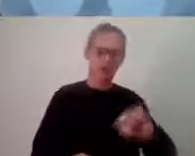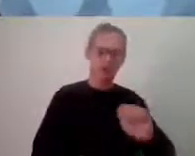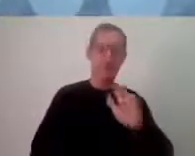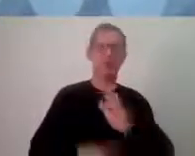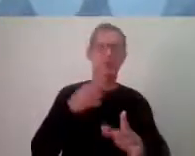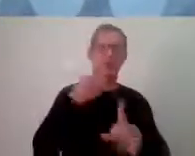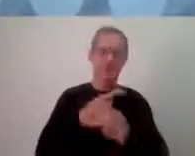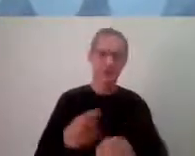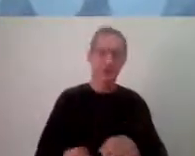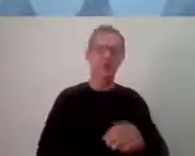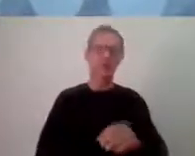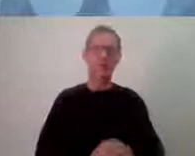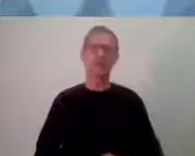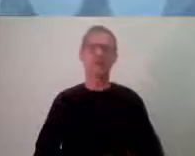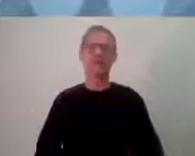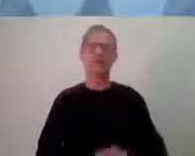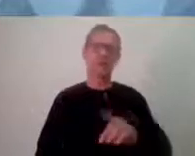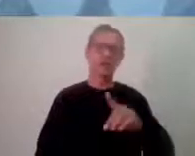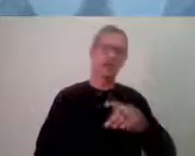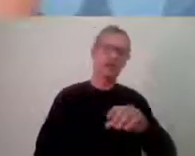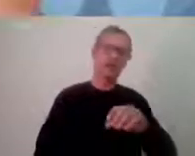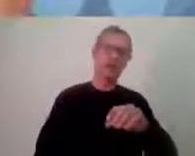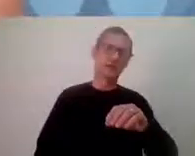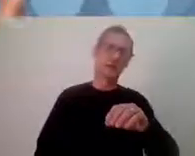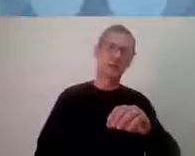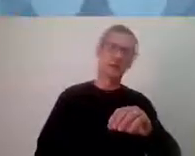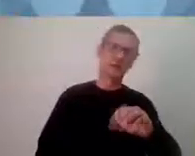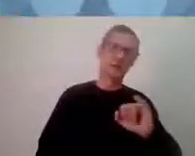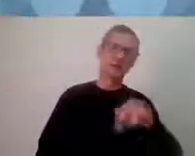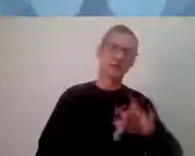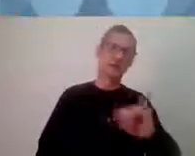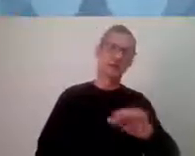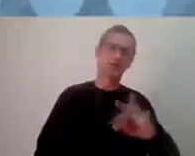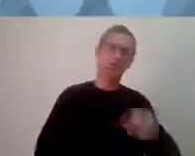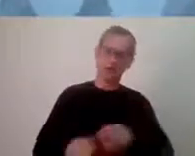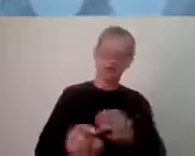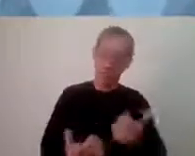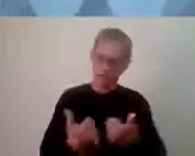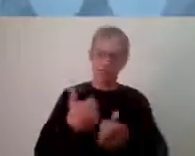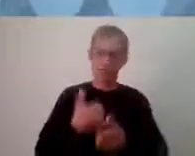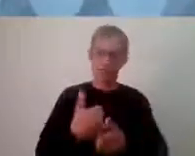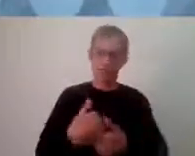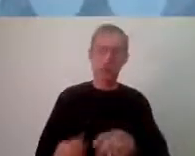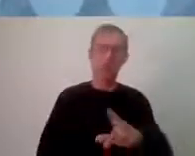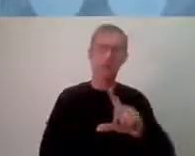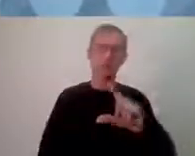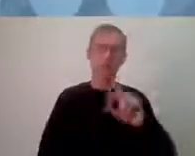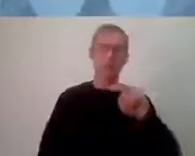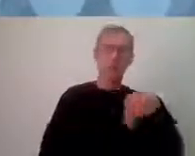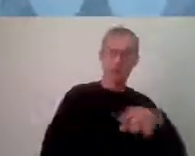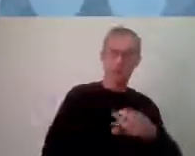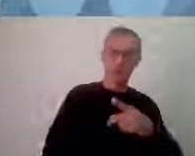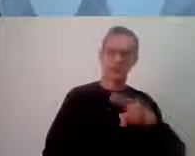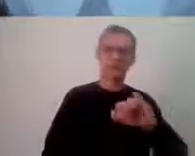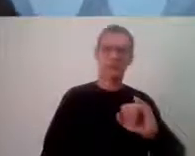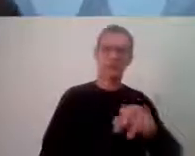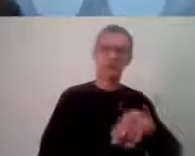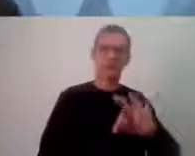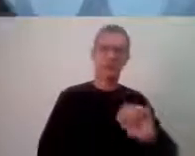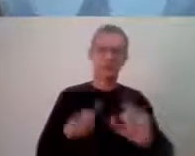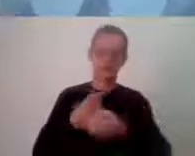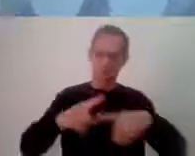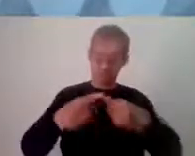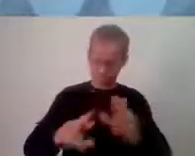você vai fazer além? Além disso, você vai substituir os meus limites de integração na primitiva que você encontrou. Essa que é a ideia. Mas